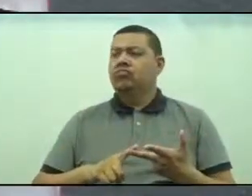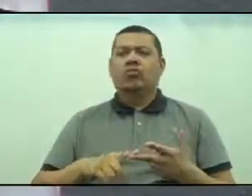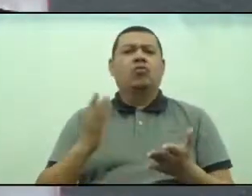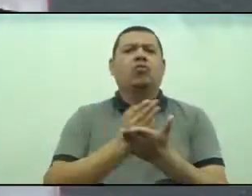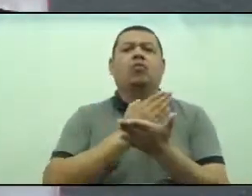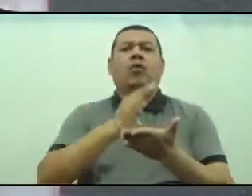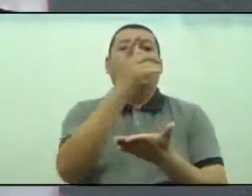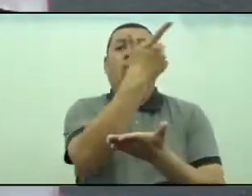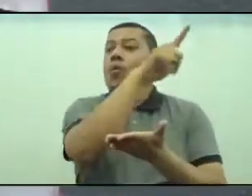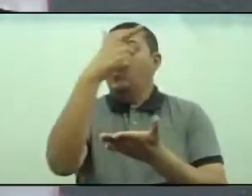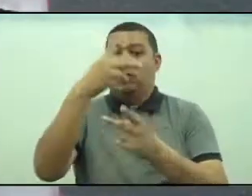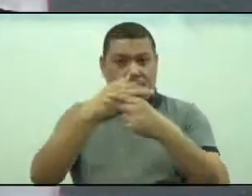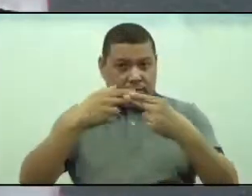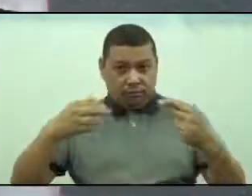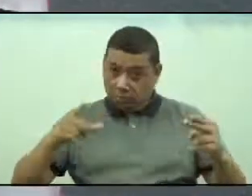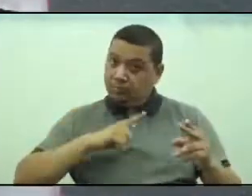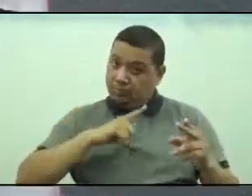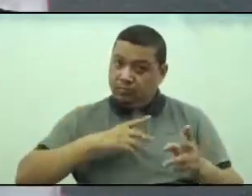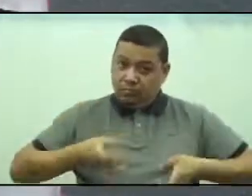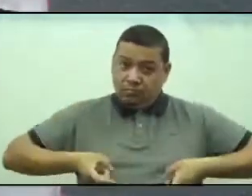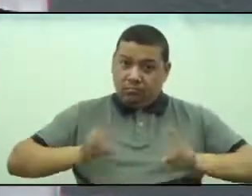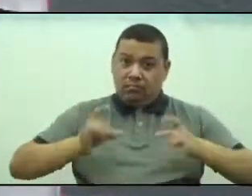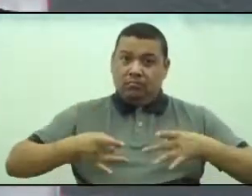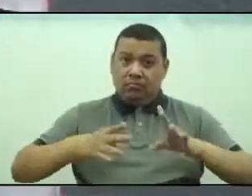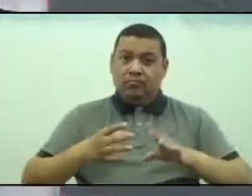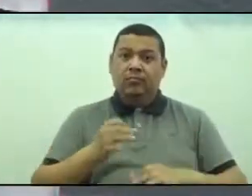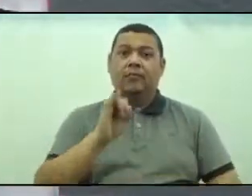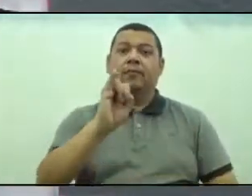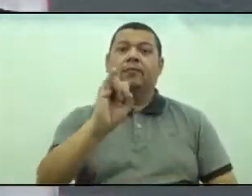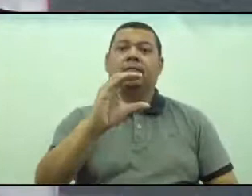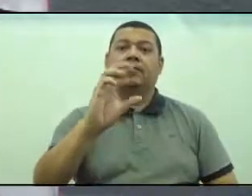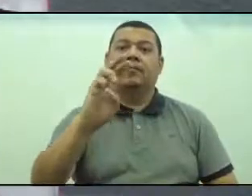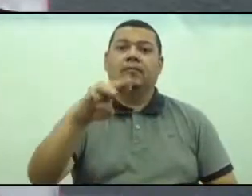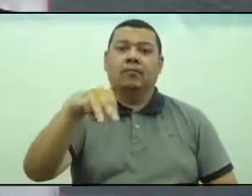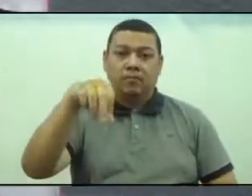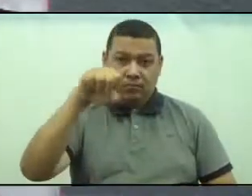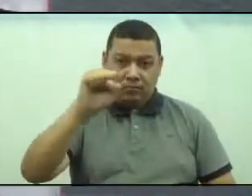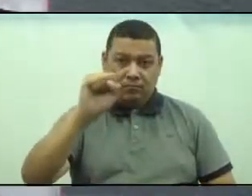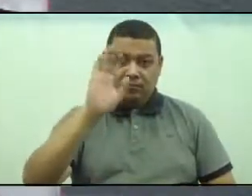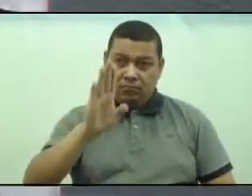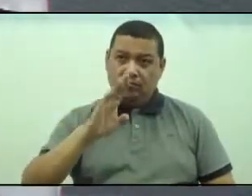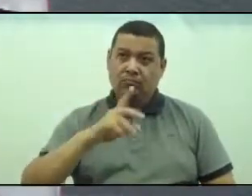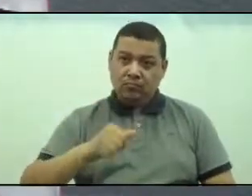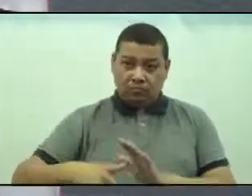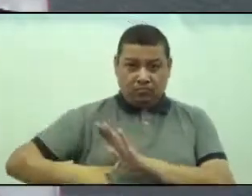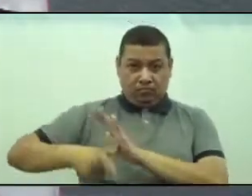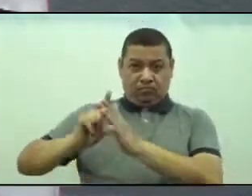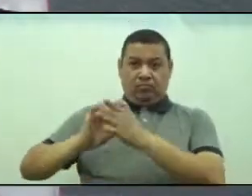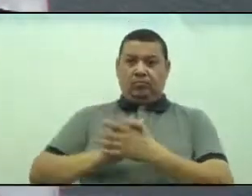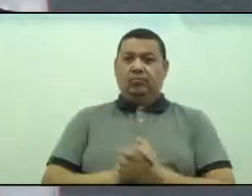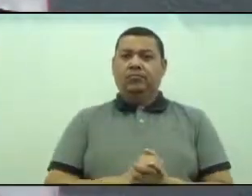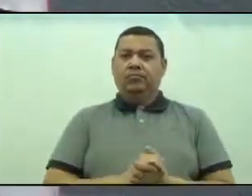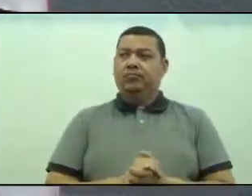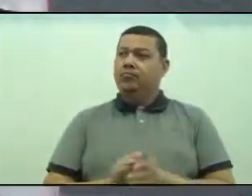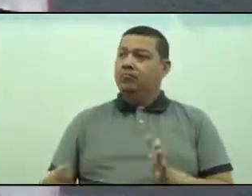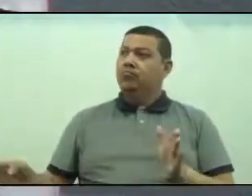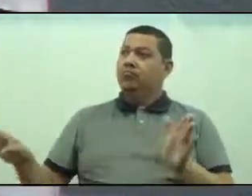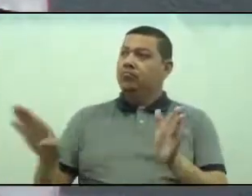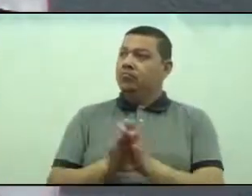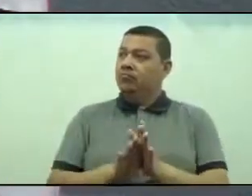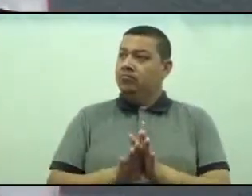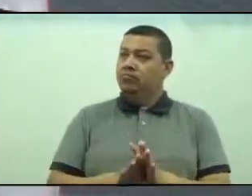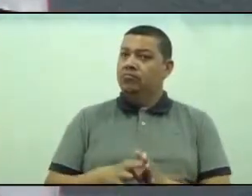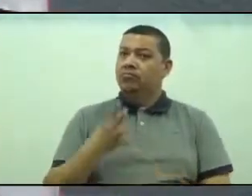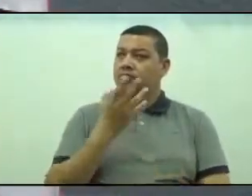qualquer outro tipo de mercadoria, o ICMS está garantido por antecipação. Chegou, recolhe. Se